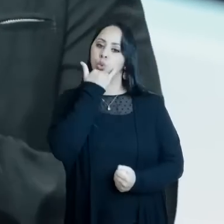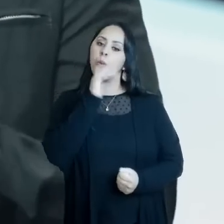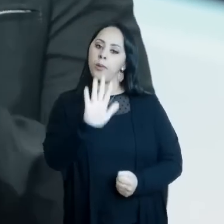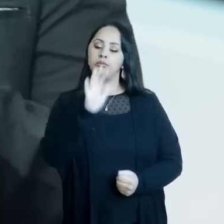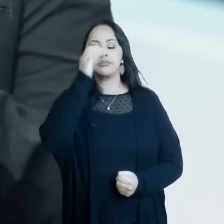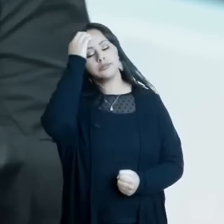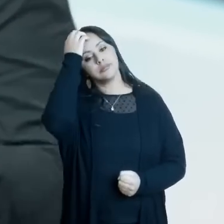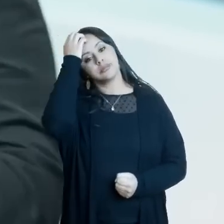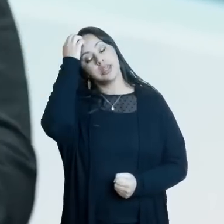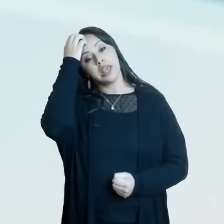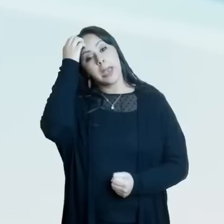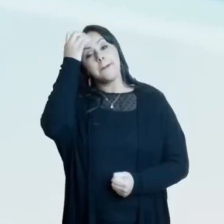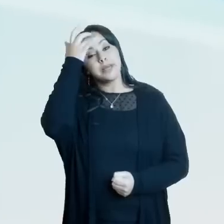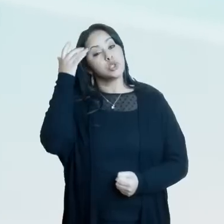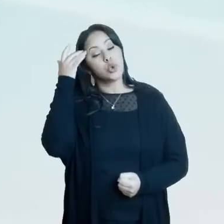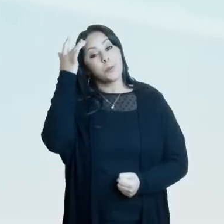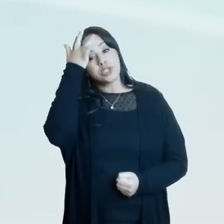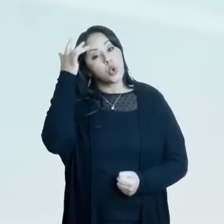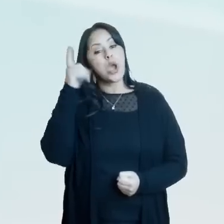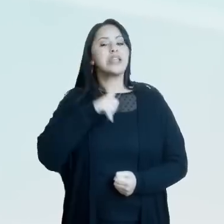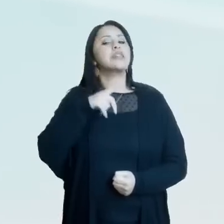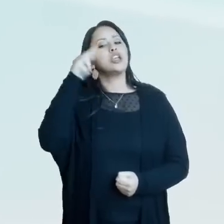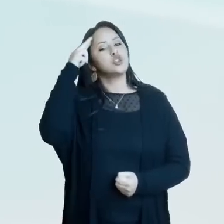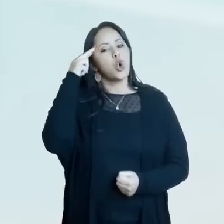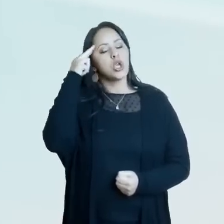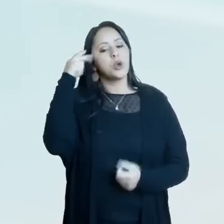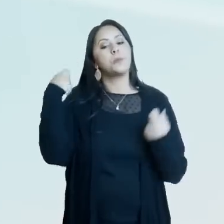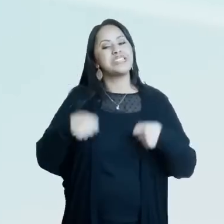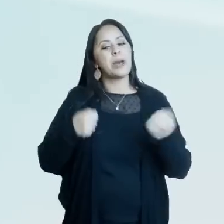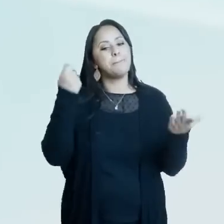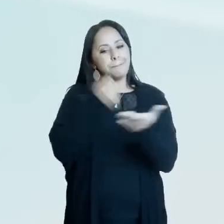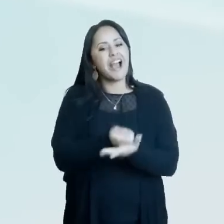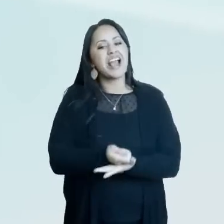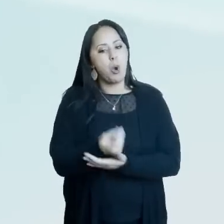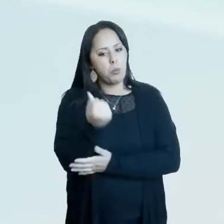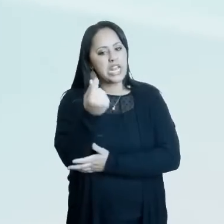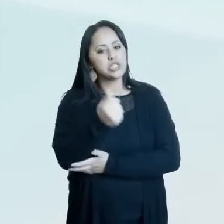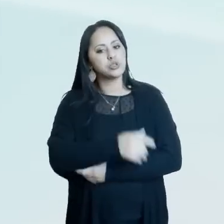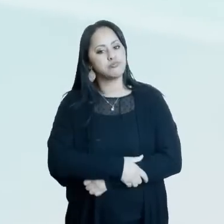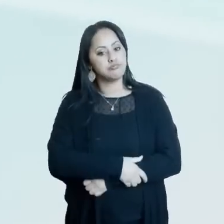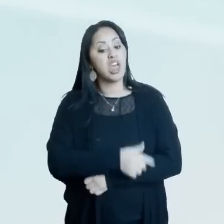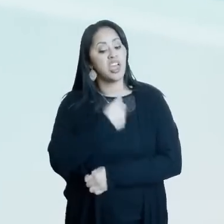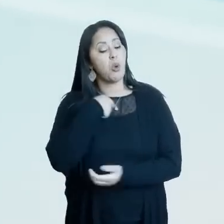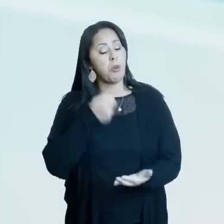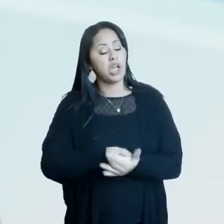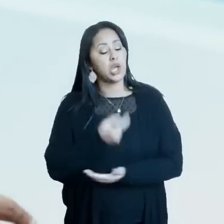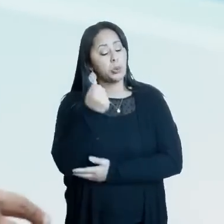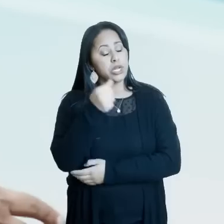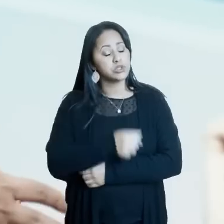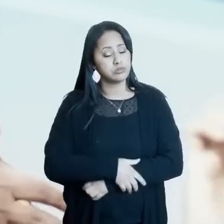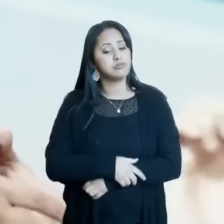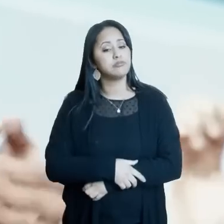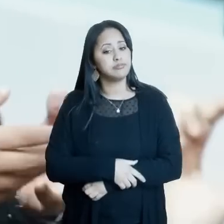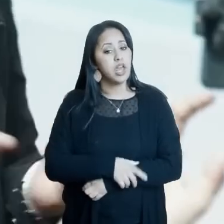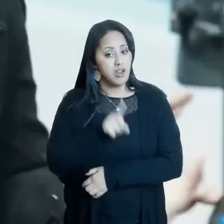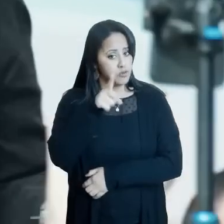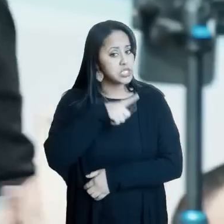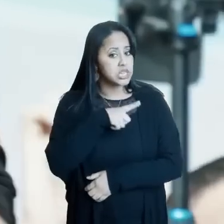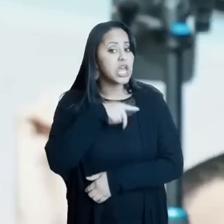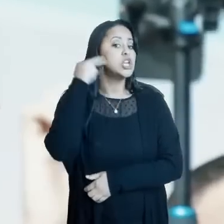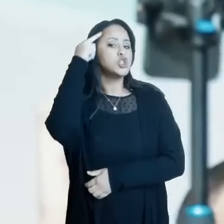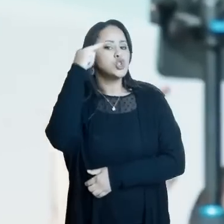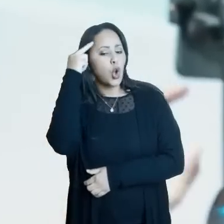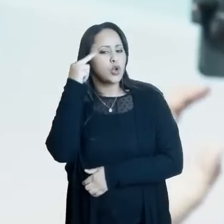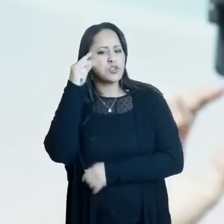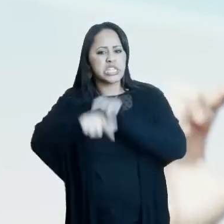quer trabalhar, quem quer correr atrás, tem que pagar o preço, tá? Eu tive que pagar o preço, tá? Se você tem um sonho e você está